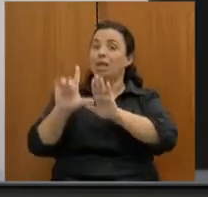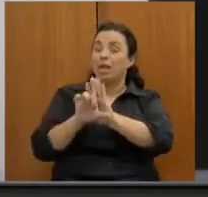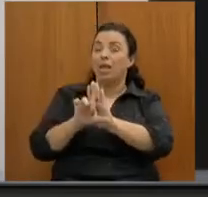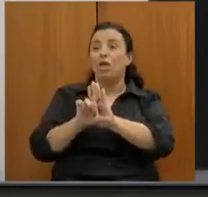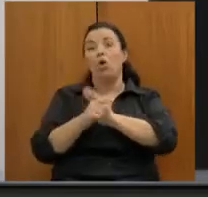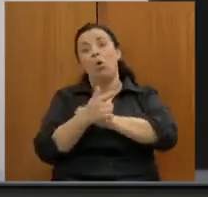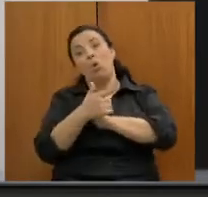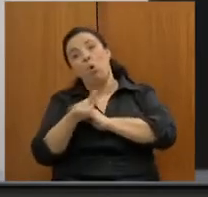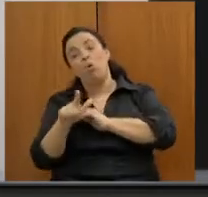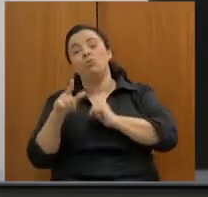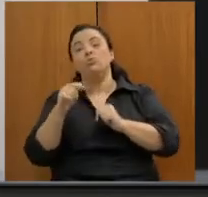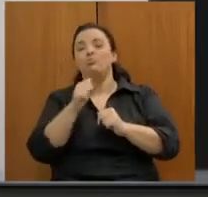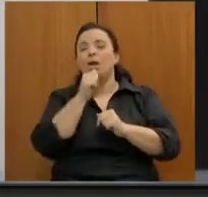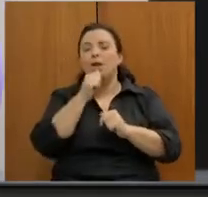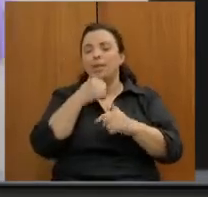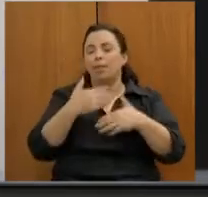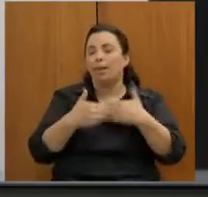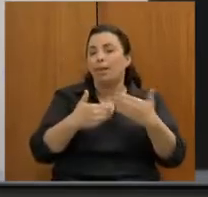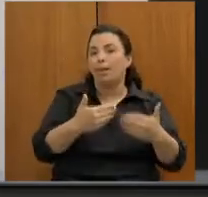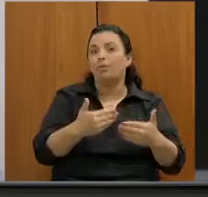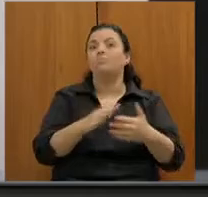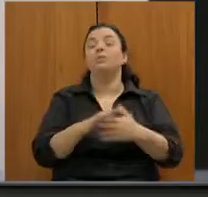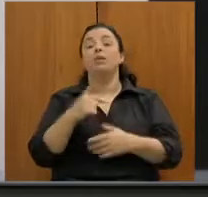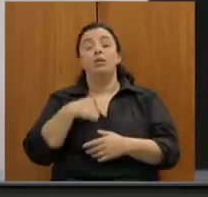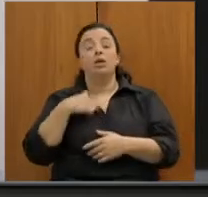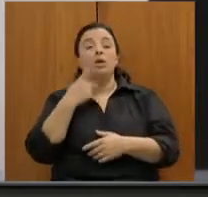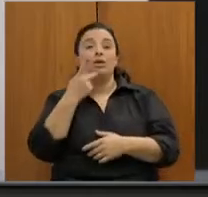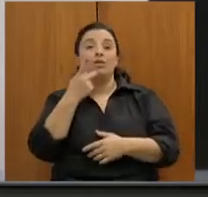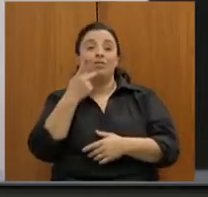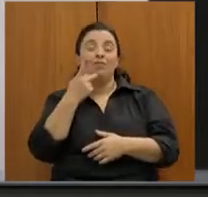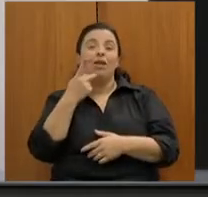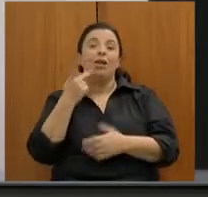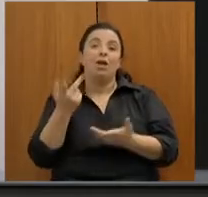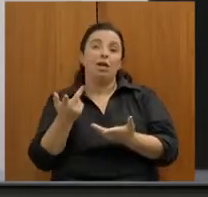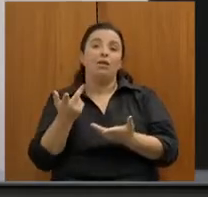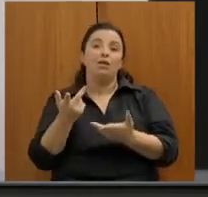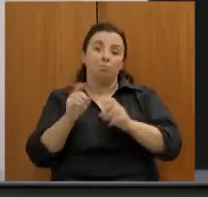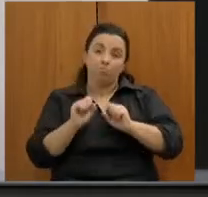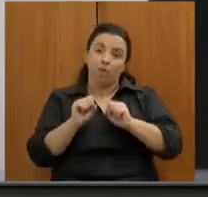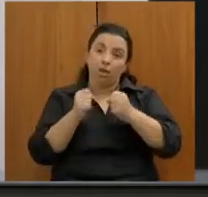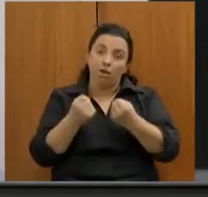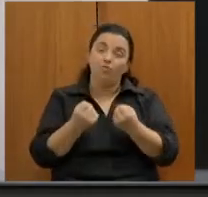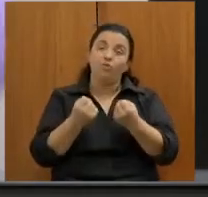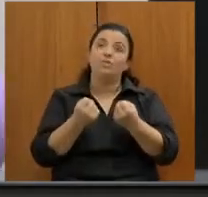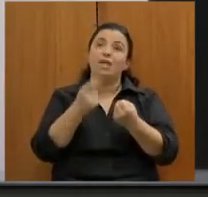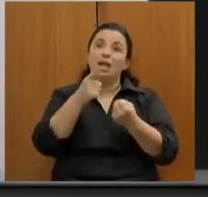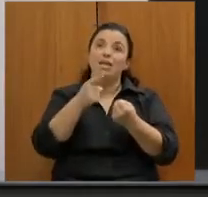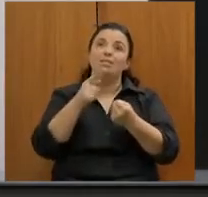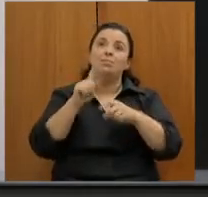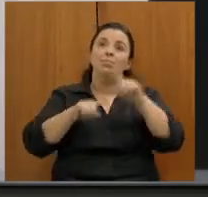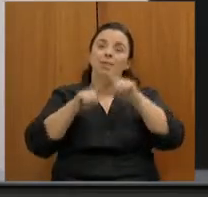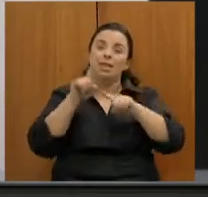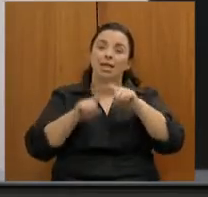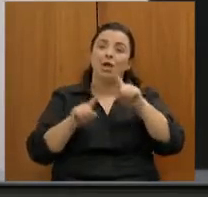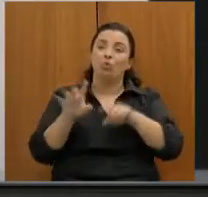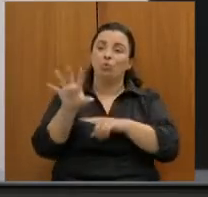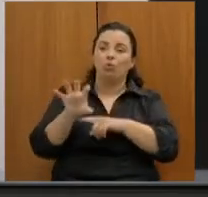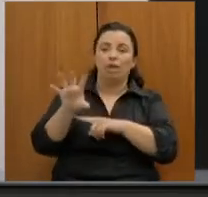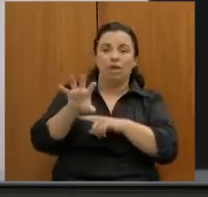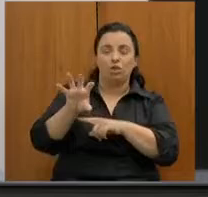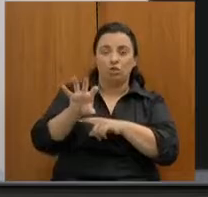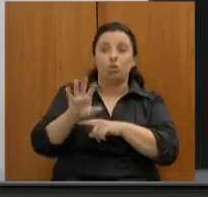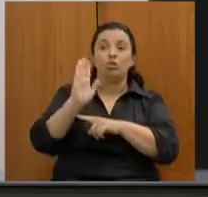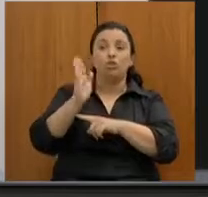uma doutora Ana Paula Caixeta mostrou aqui né nesse material que o QR Code que já cai direto